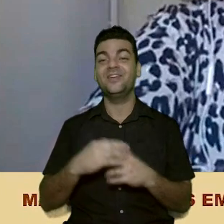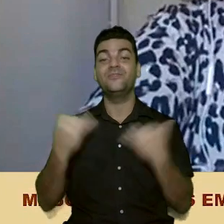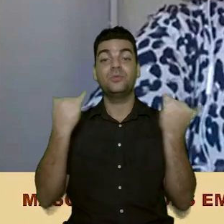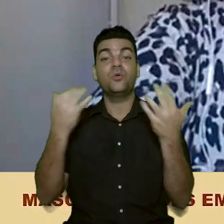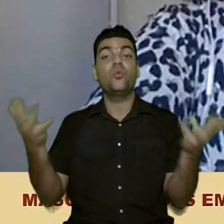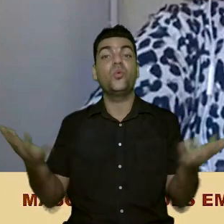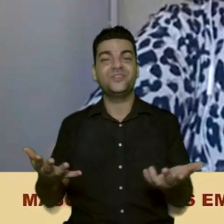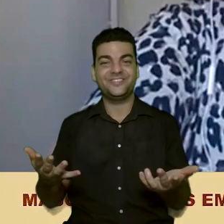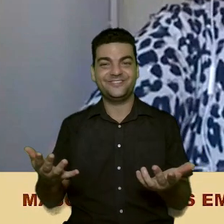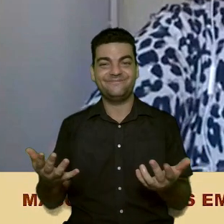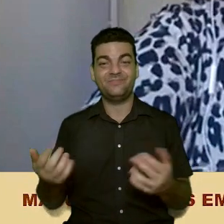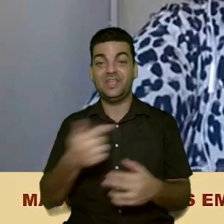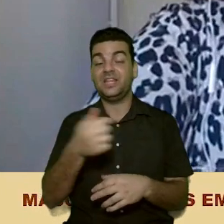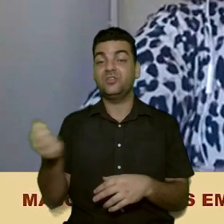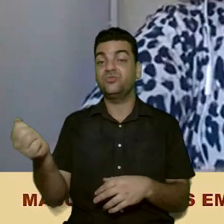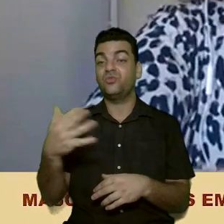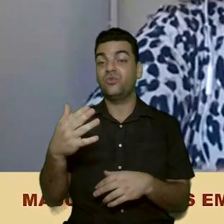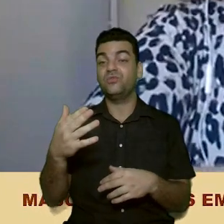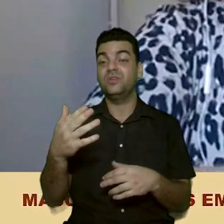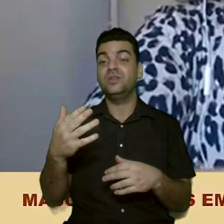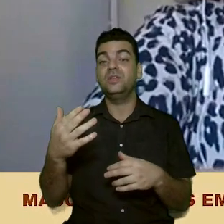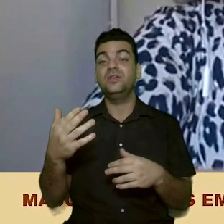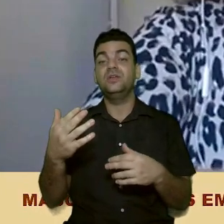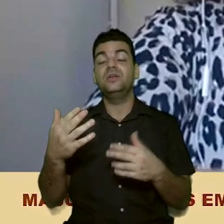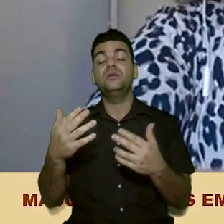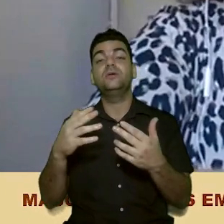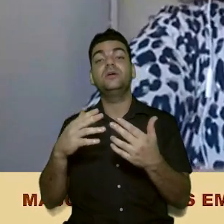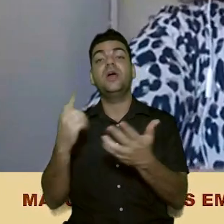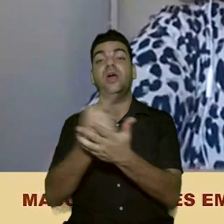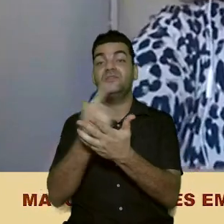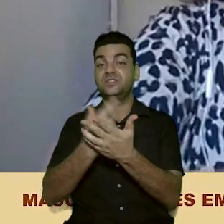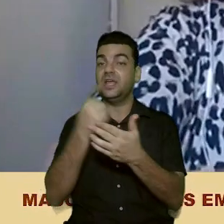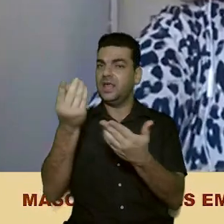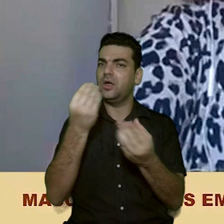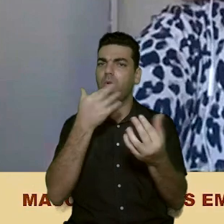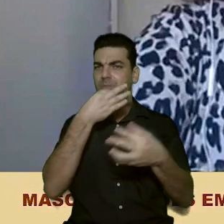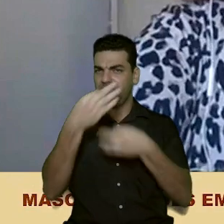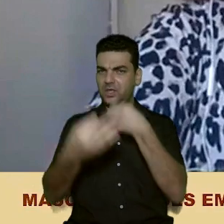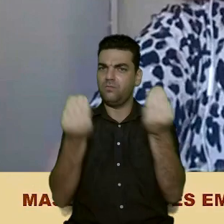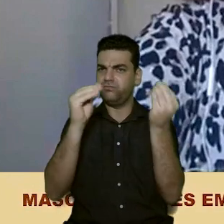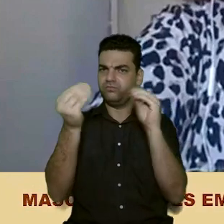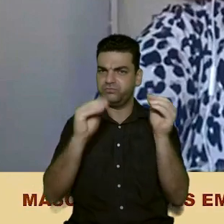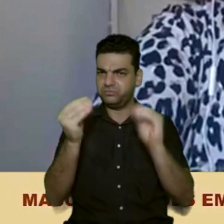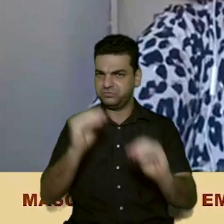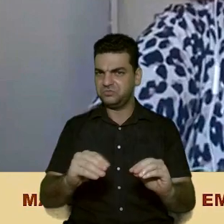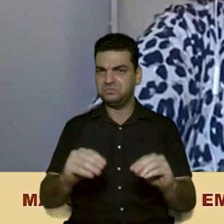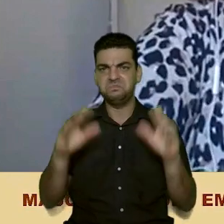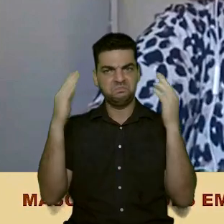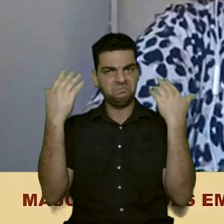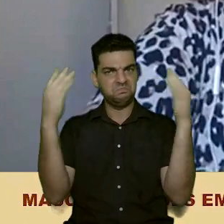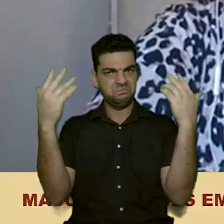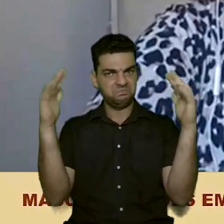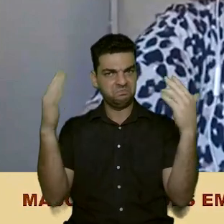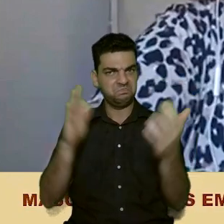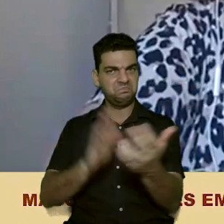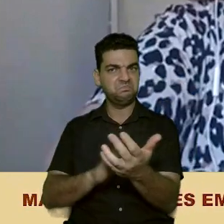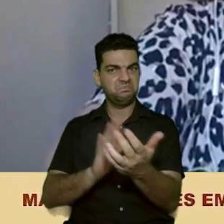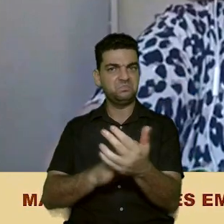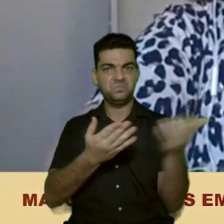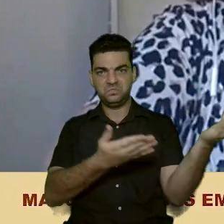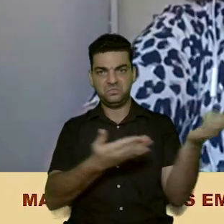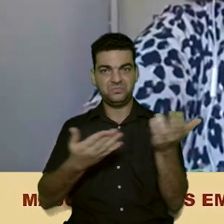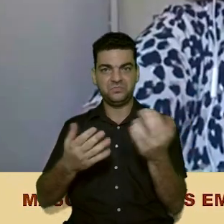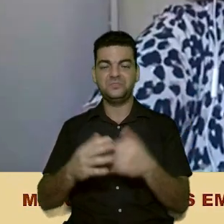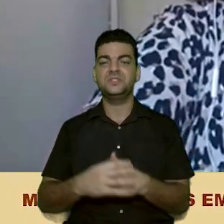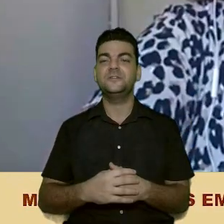hoje. Ela é a nova colunista de Universo UOL, então parabéns por mais esse reconhecimento, Isa, e, por favor, você tem o